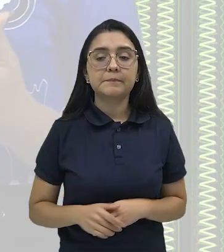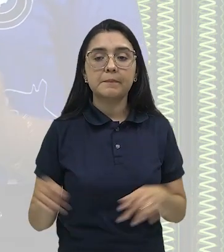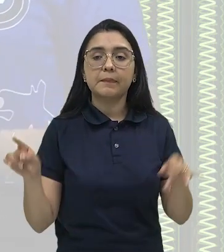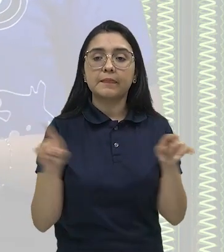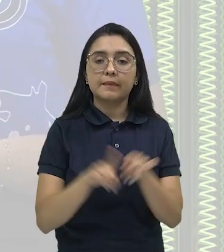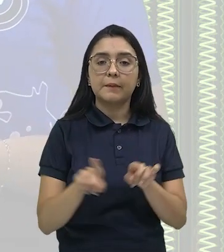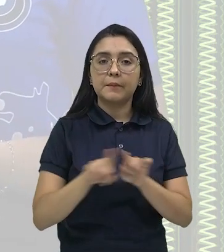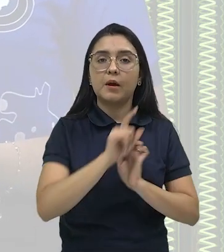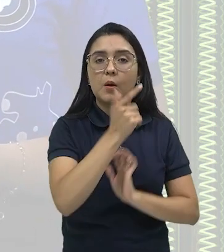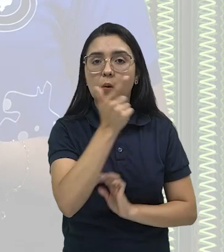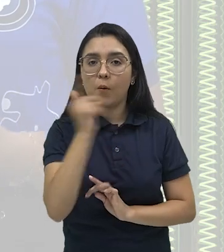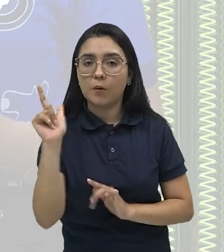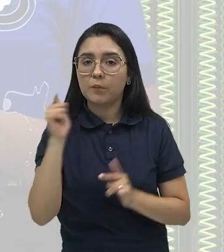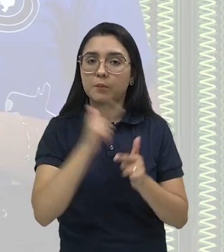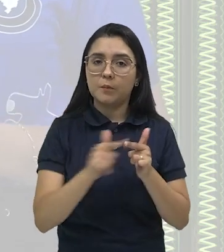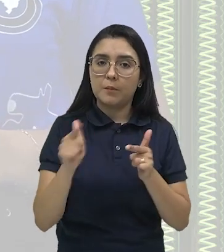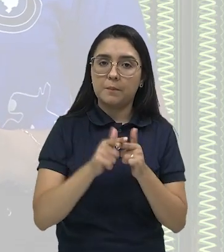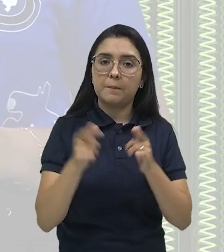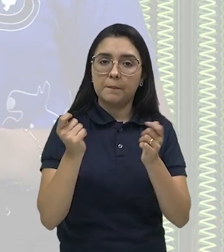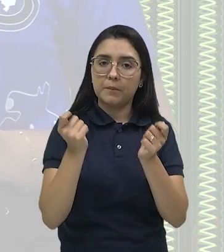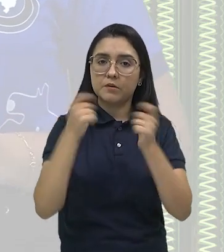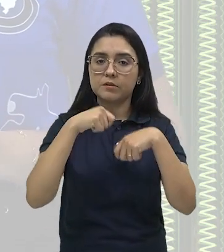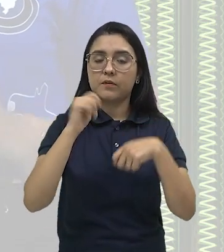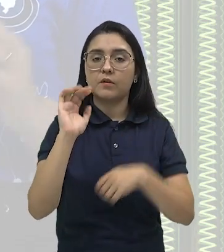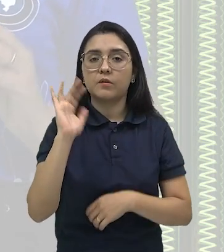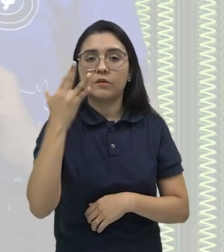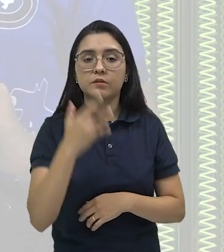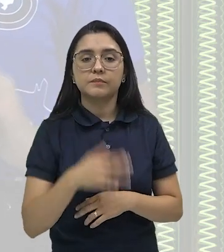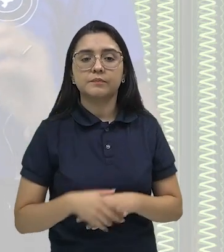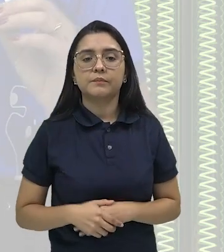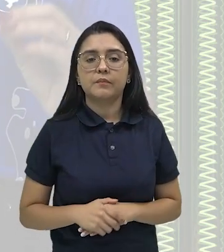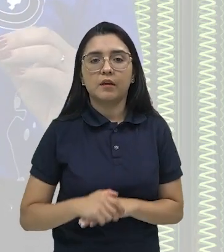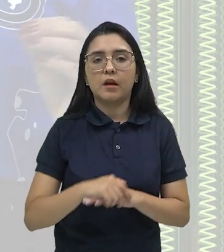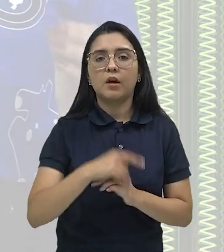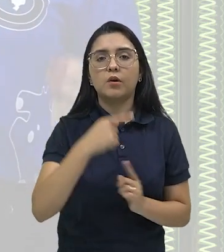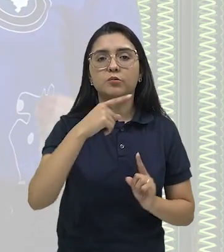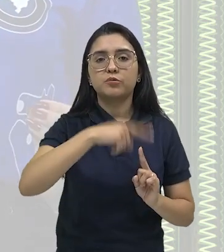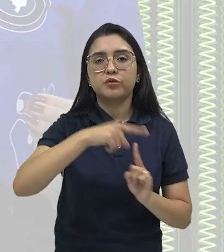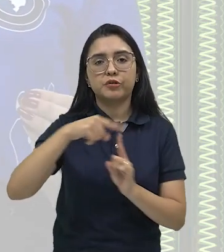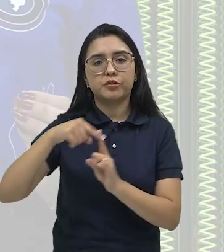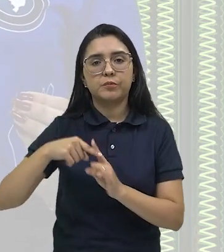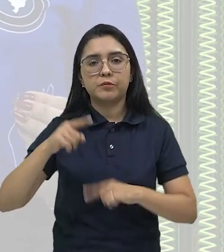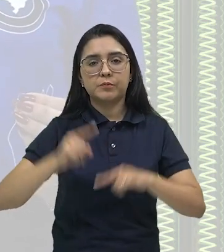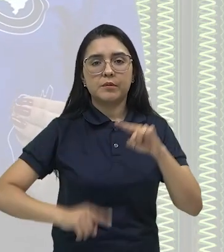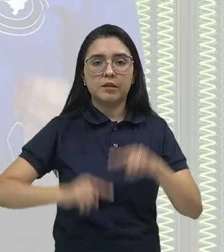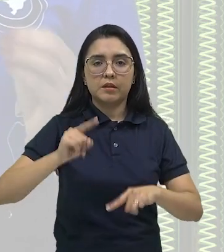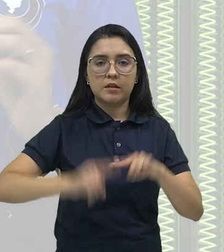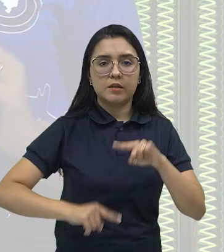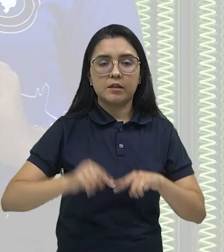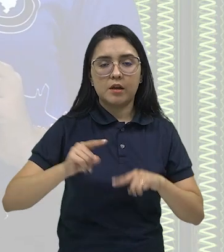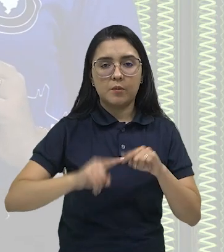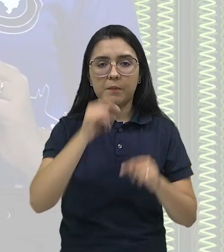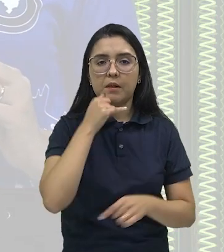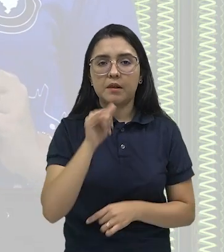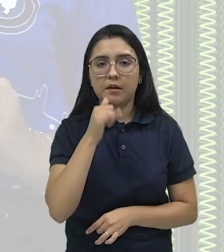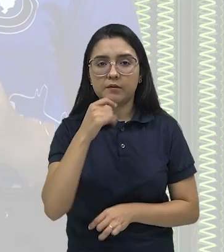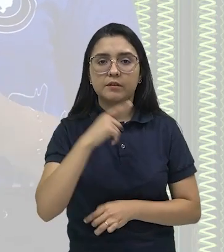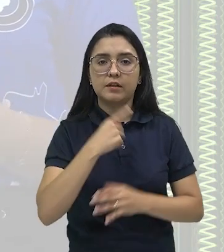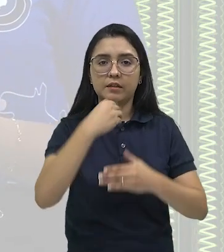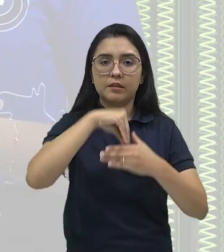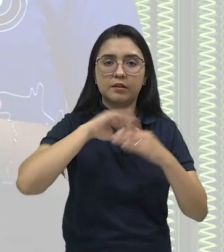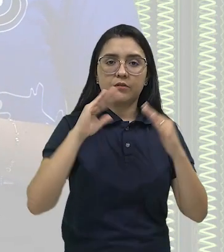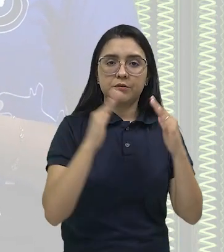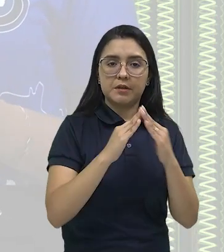Outro problema que também pode acontecer, é com relação ao tipo de equipamento que você tem na sua casa. Quando a gente fala aí